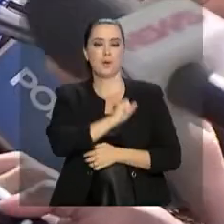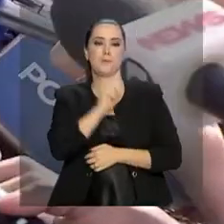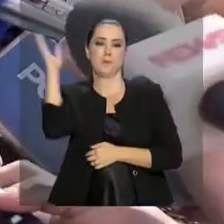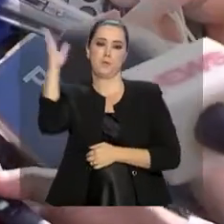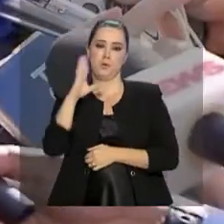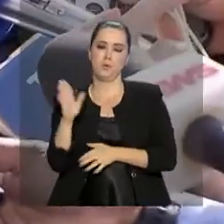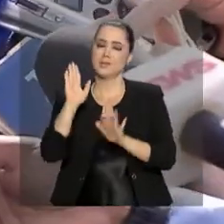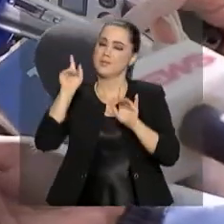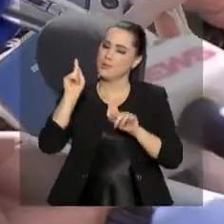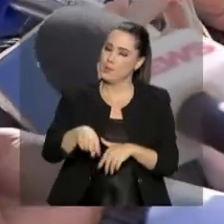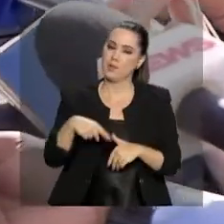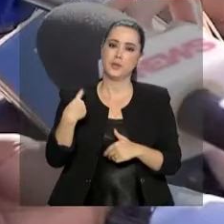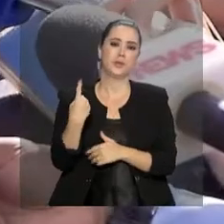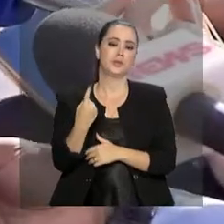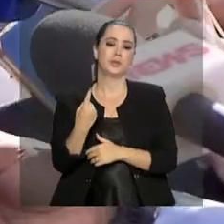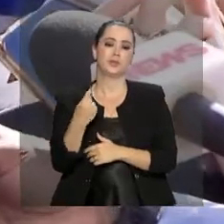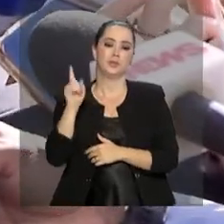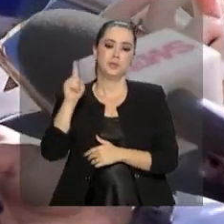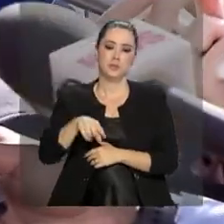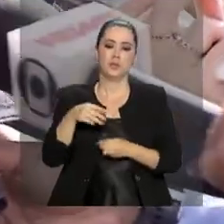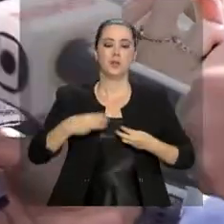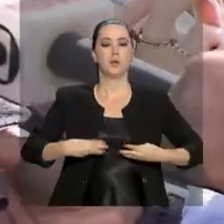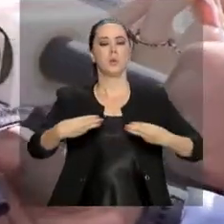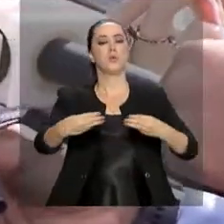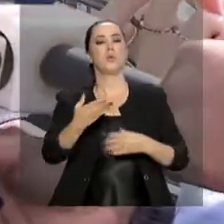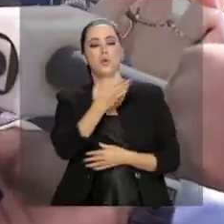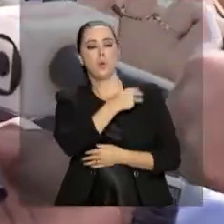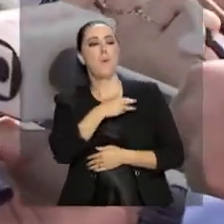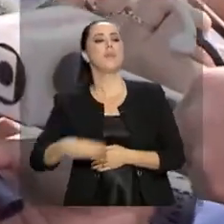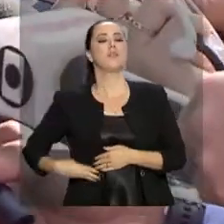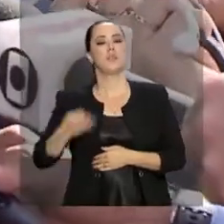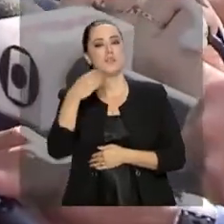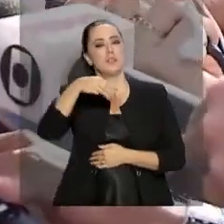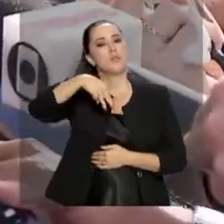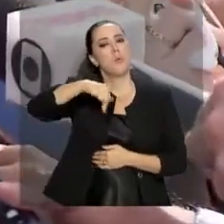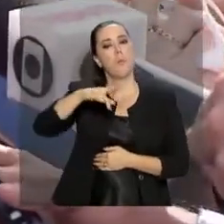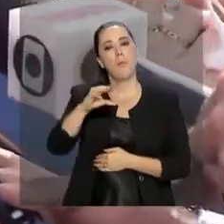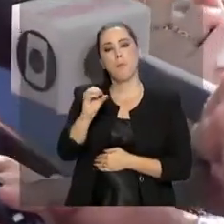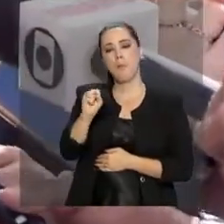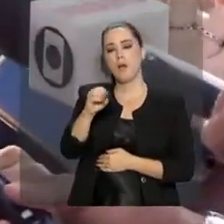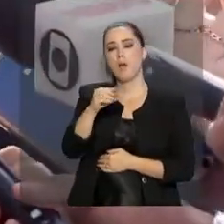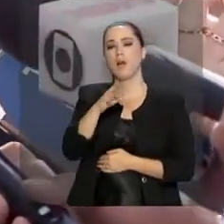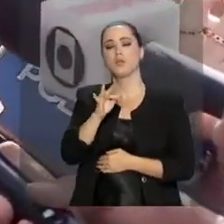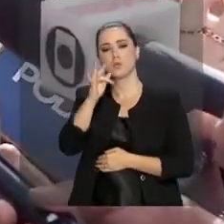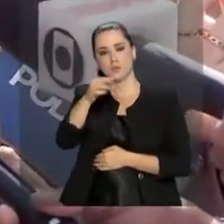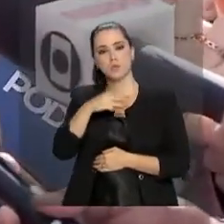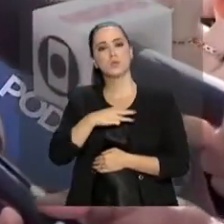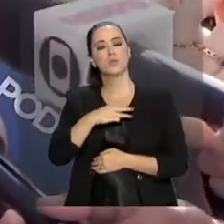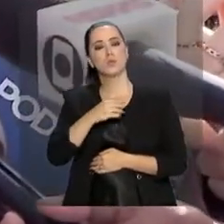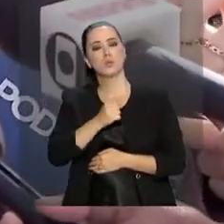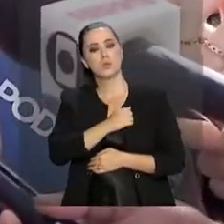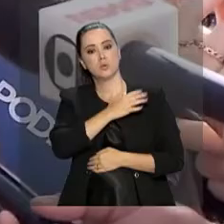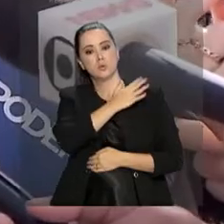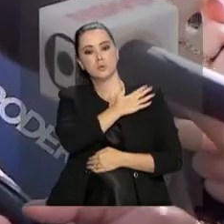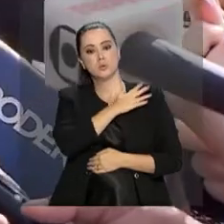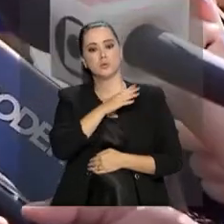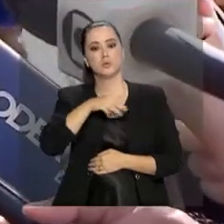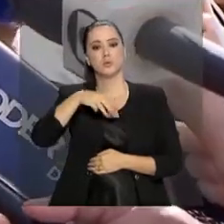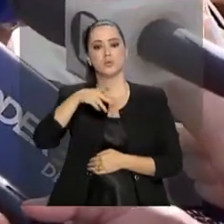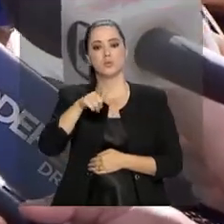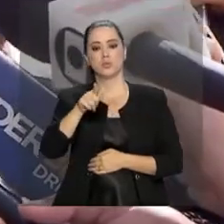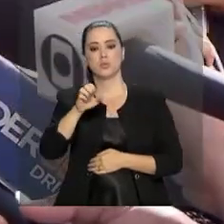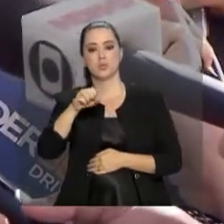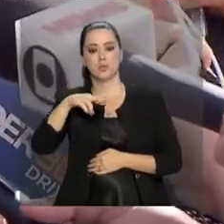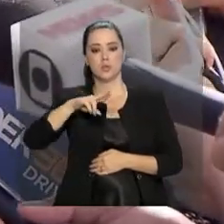brasil e é isso que o ministro marcos pontes o futuro ministro general heleno e todos os demais vamos fazer